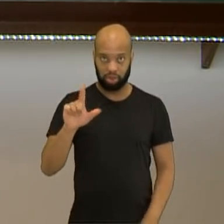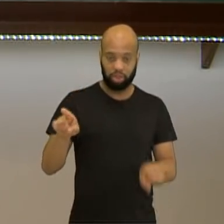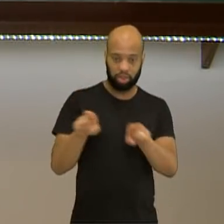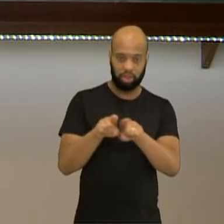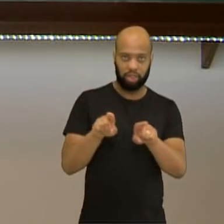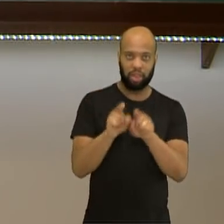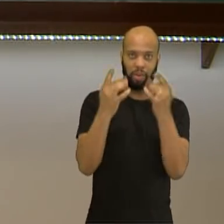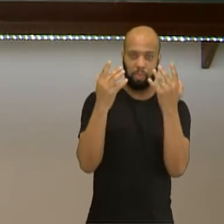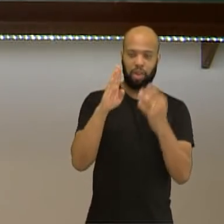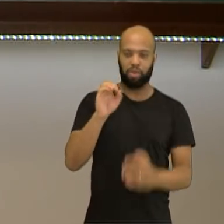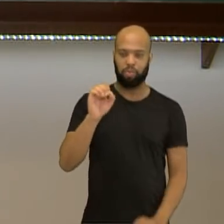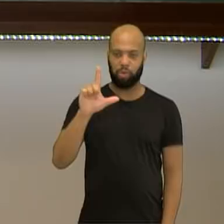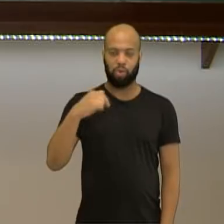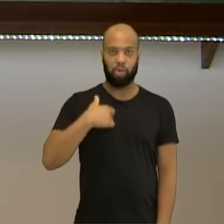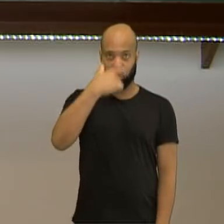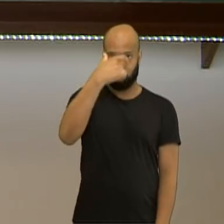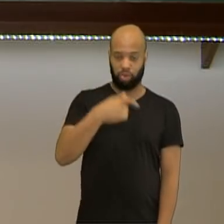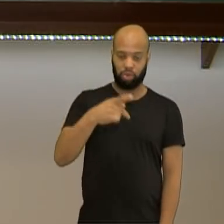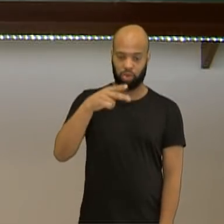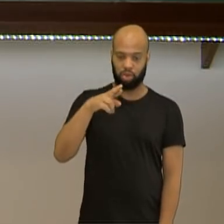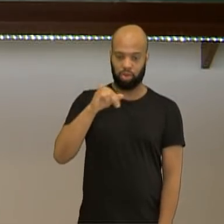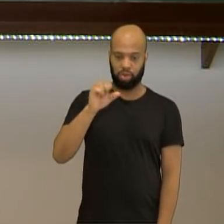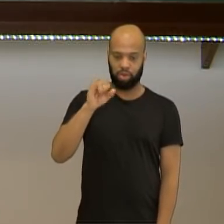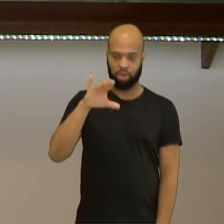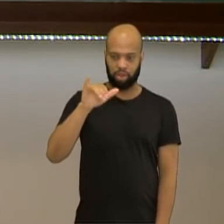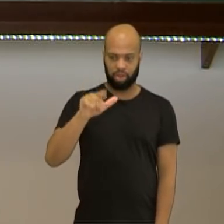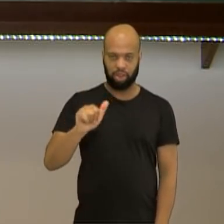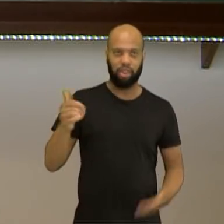professora Priscila e vamos conversar um pouquinho?